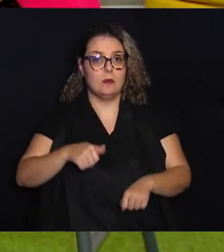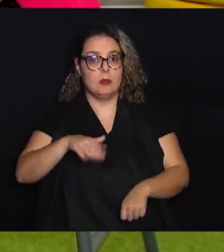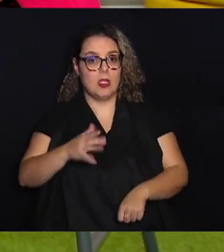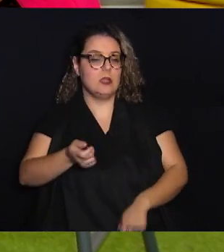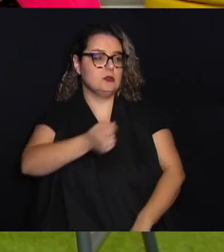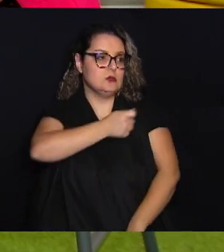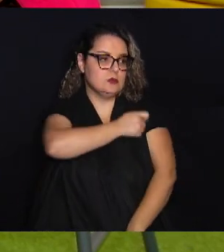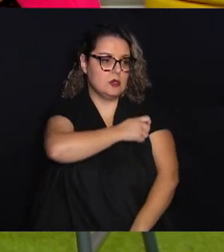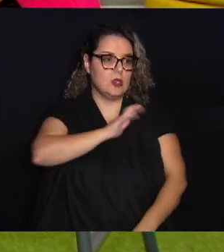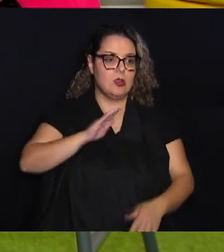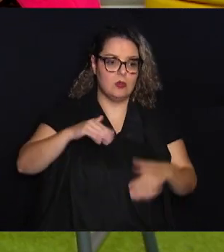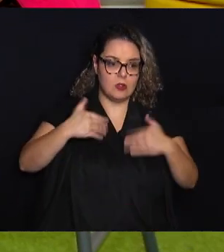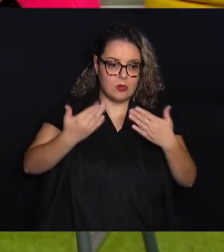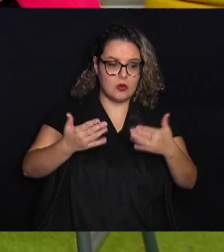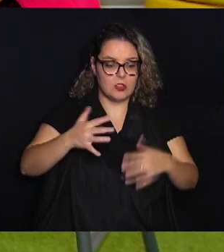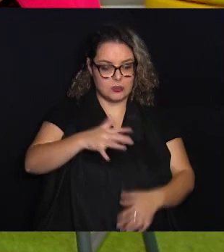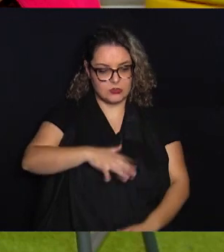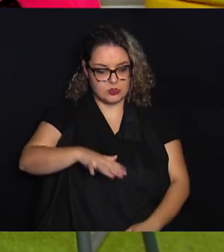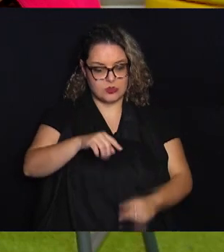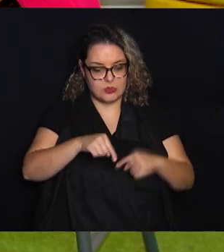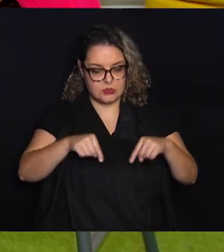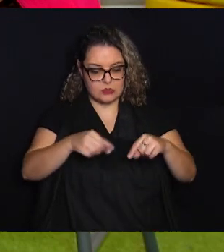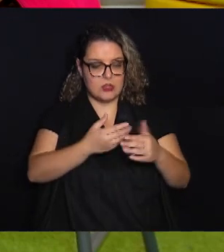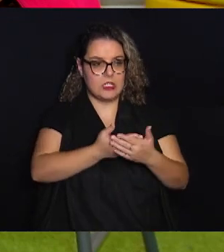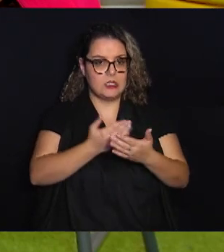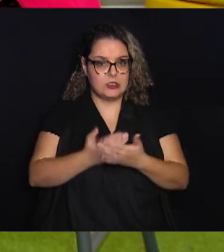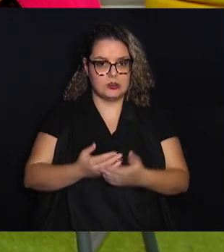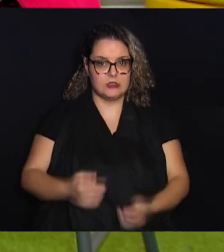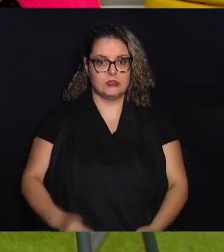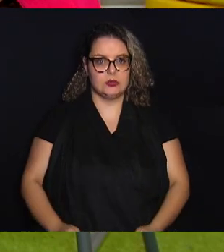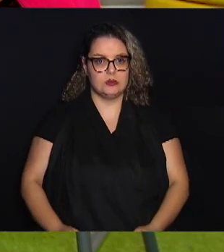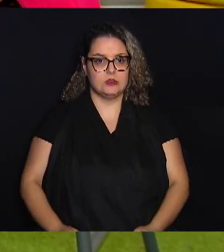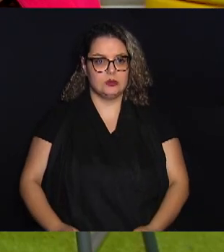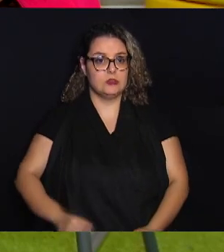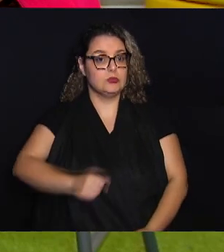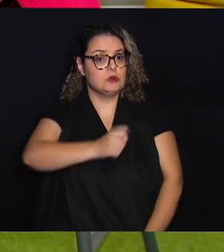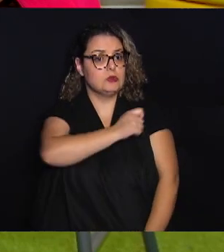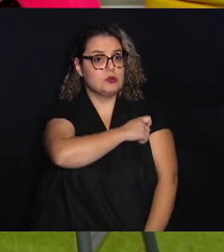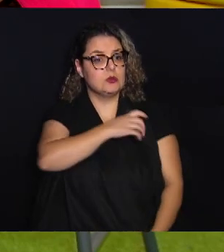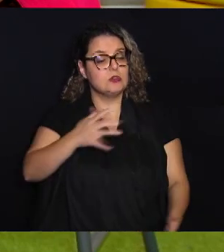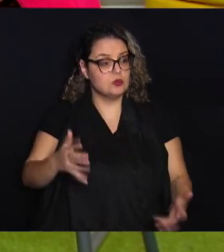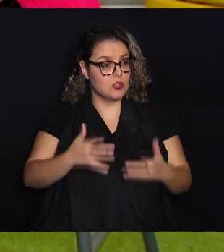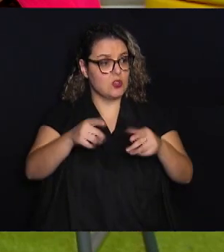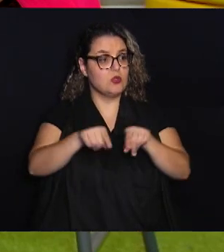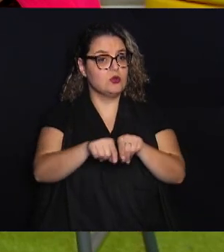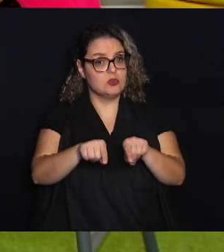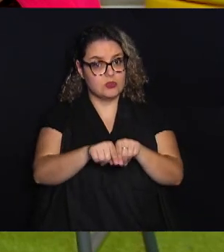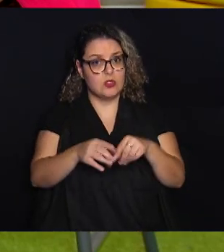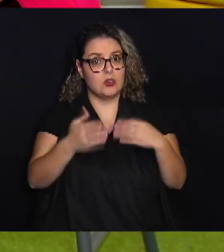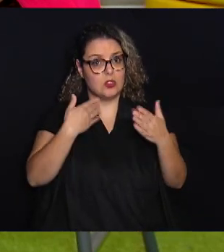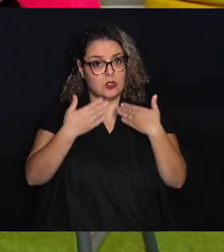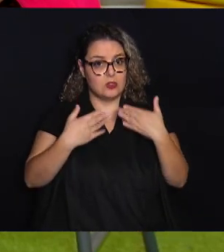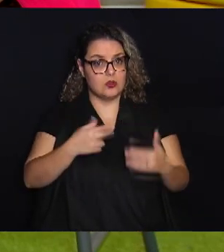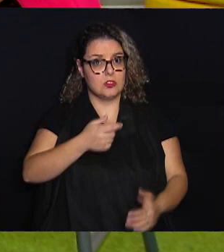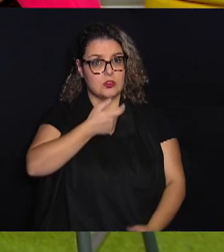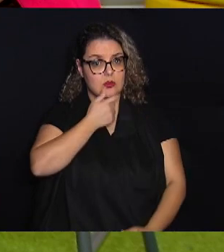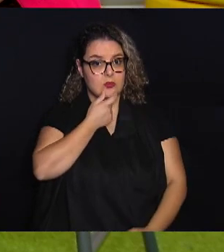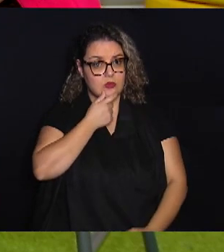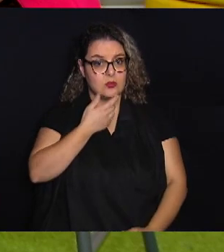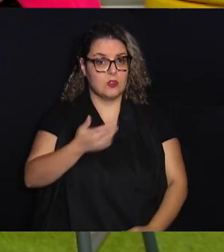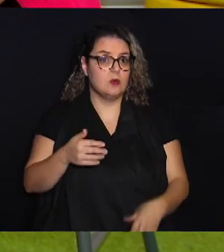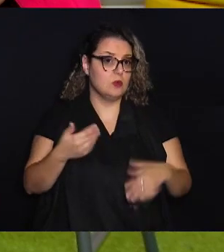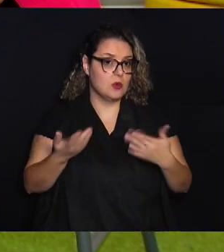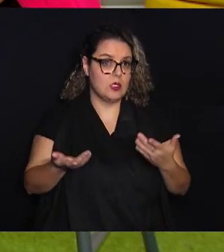das aulas, fora desse ambiente de sala escolar, que os estudantes são estimulados também a conversar em